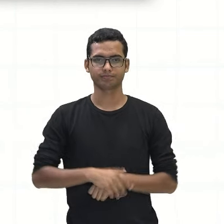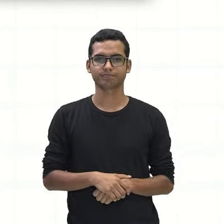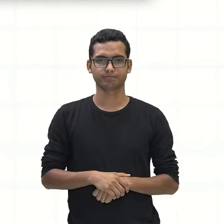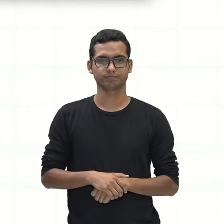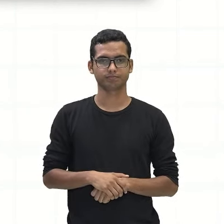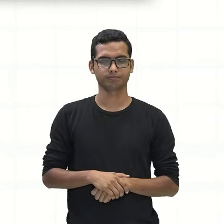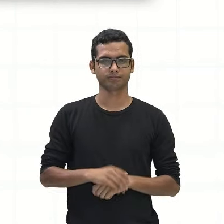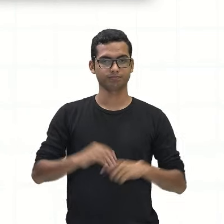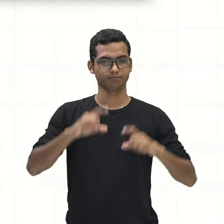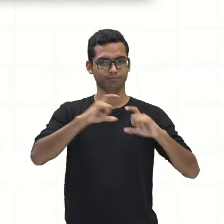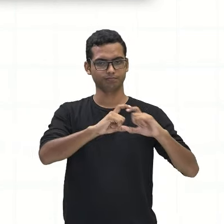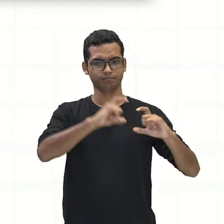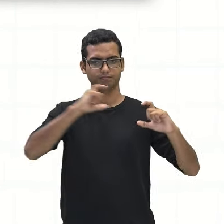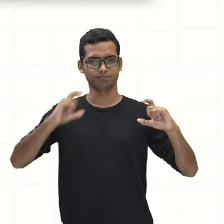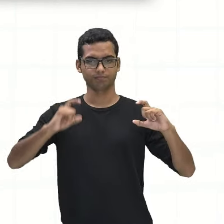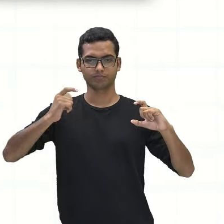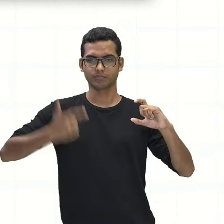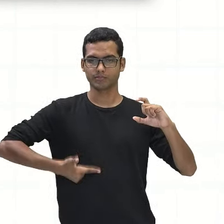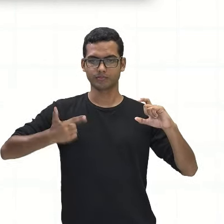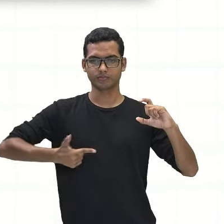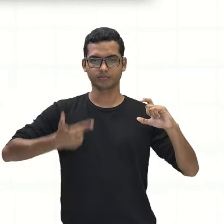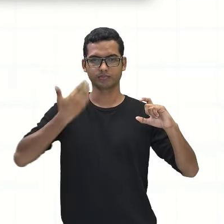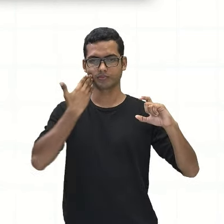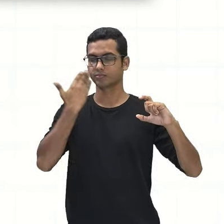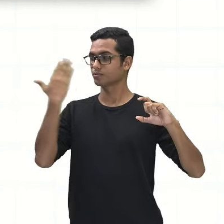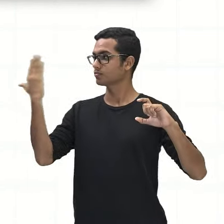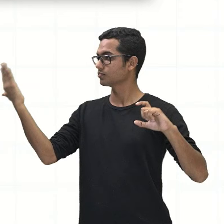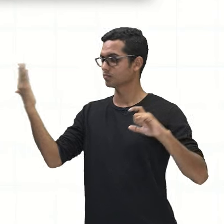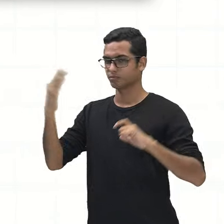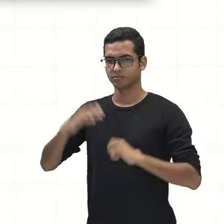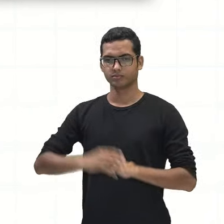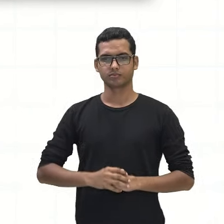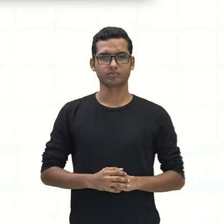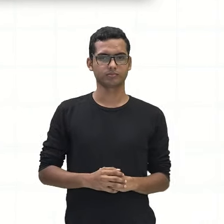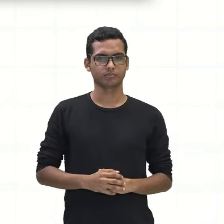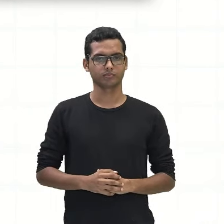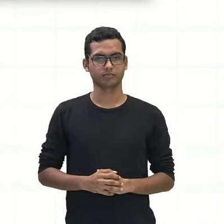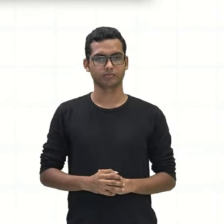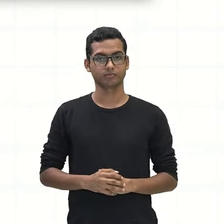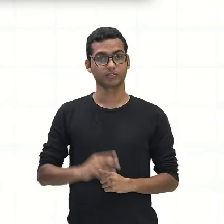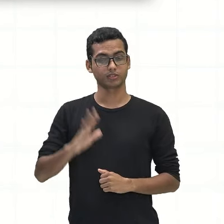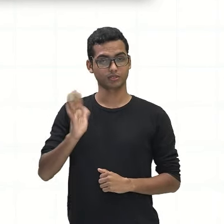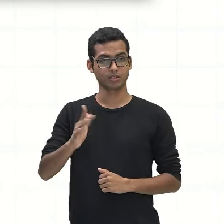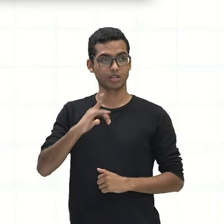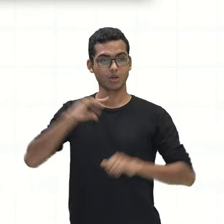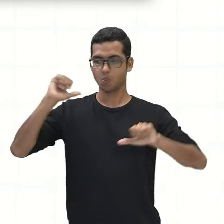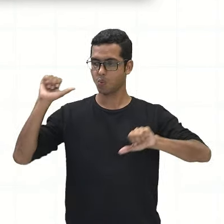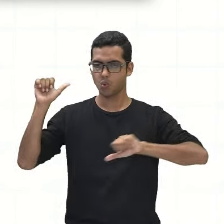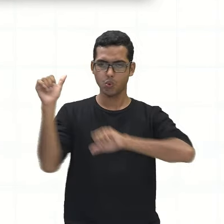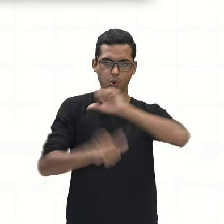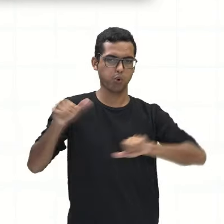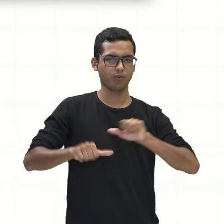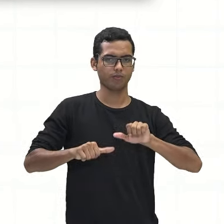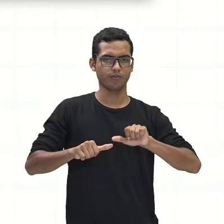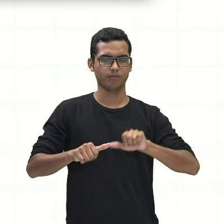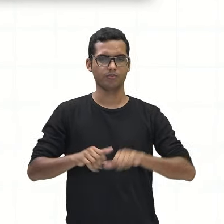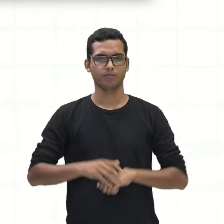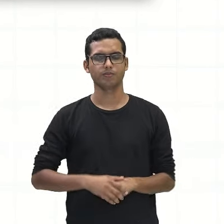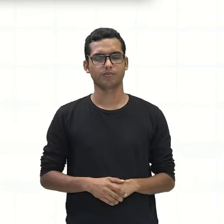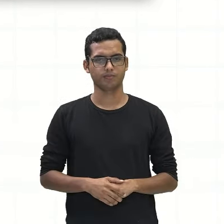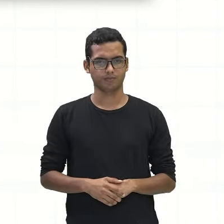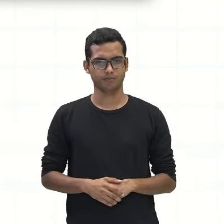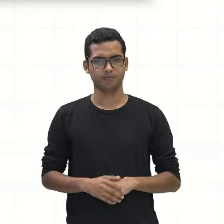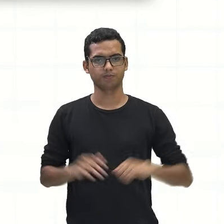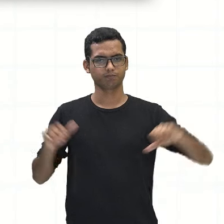Seguimos para o próximo quadro. O que nós já temos? Já temos uma transformação aqui, olha, né? Notem que